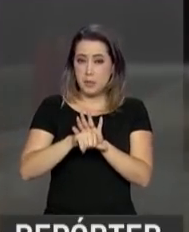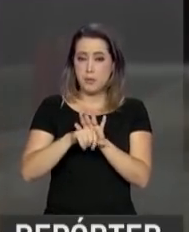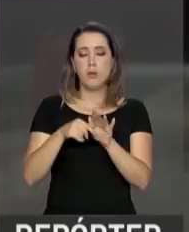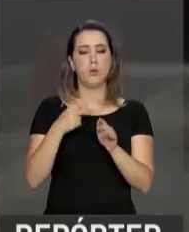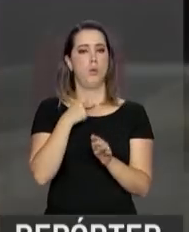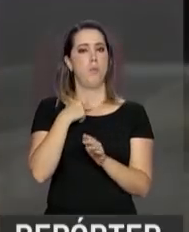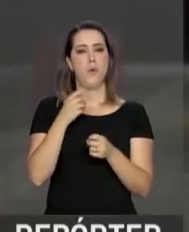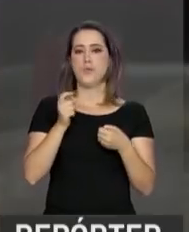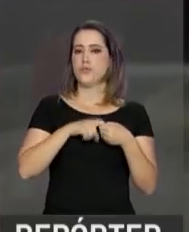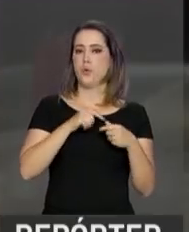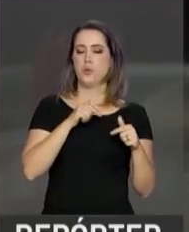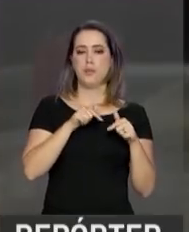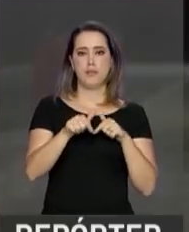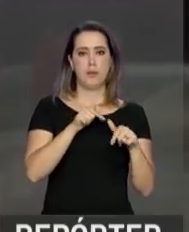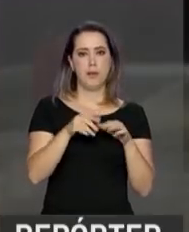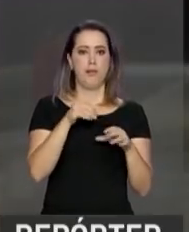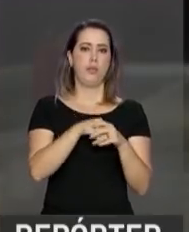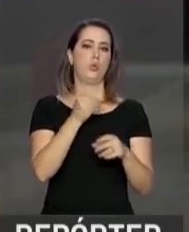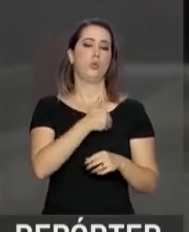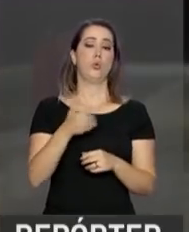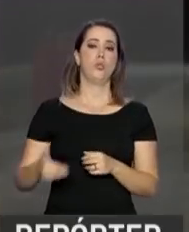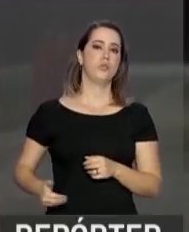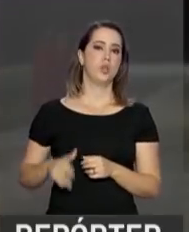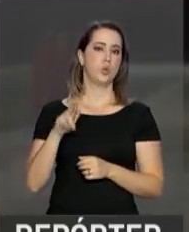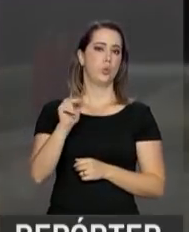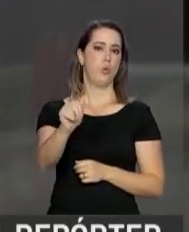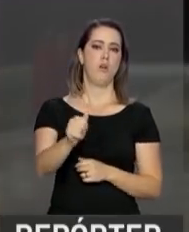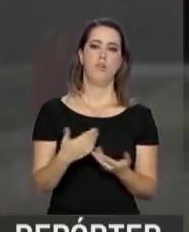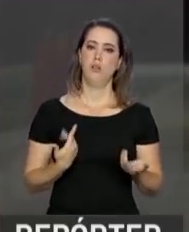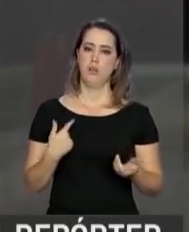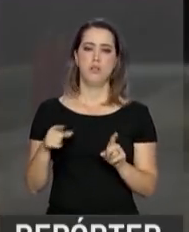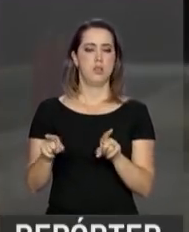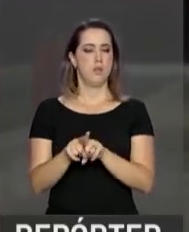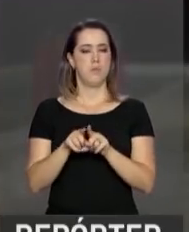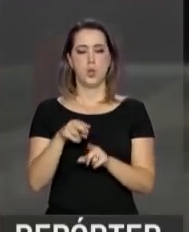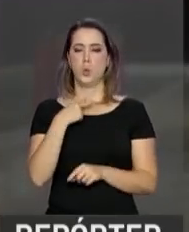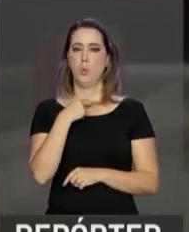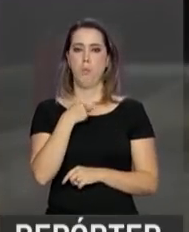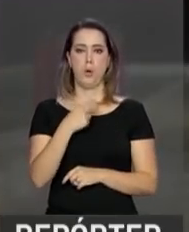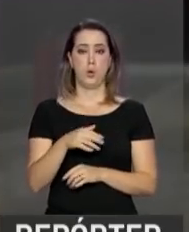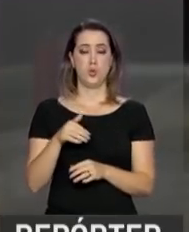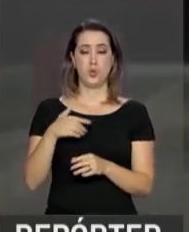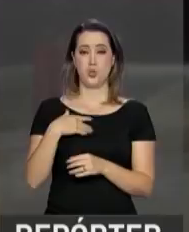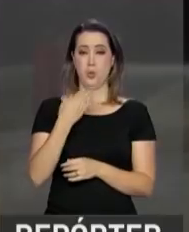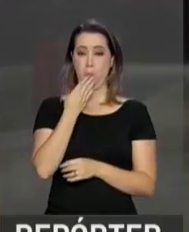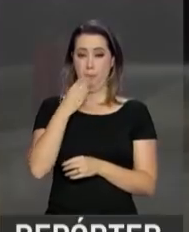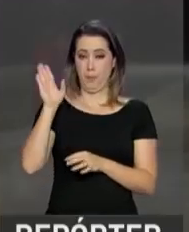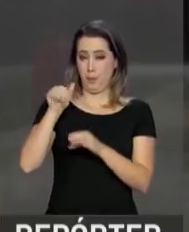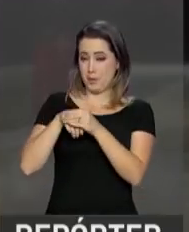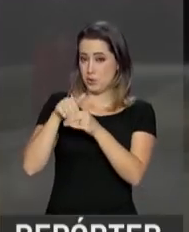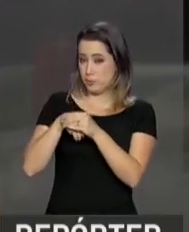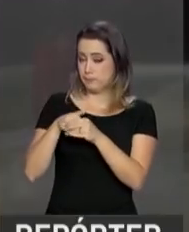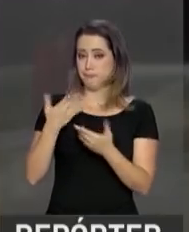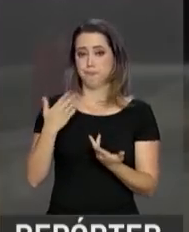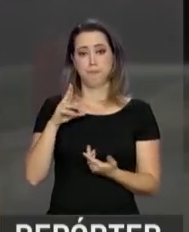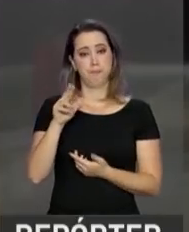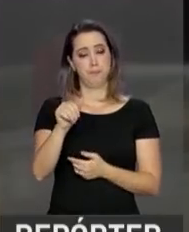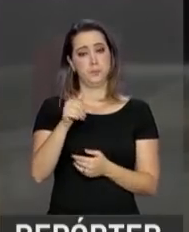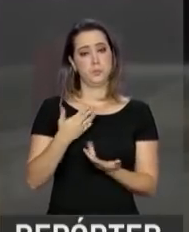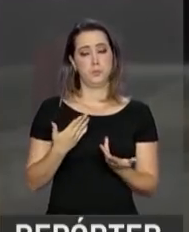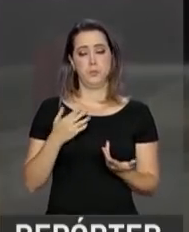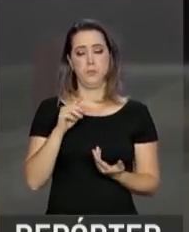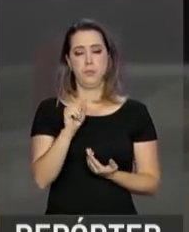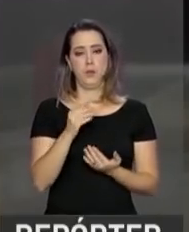impedido de voltar a exercer cargo público e também fica inelegível, ou seja, não pode ser eleito para um